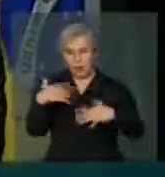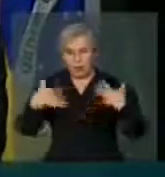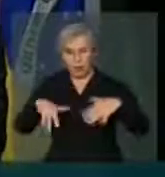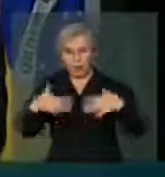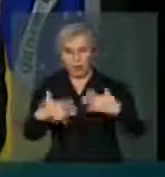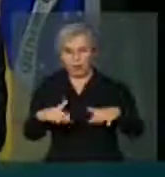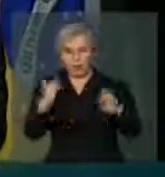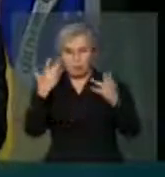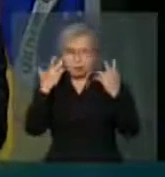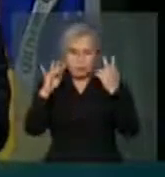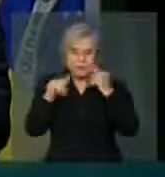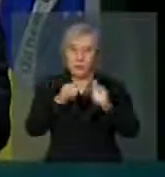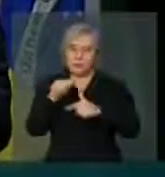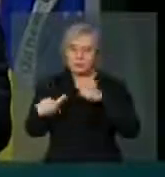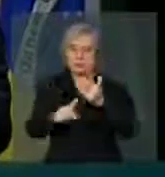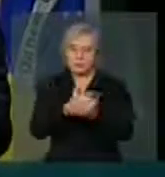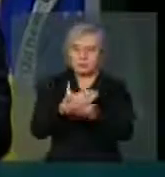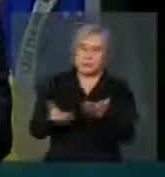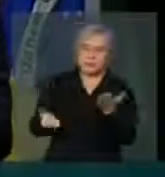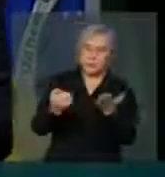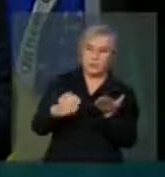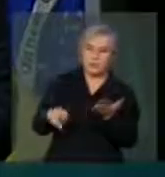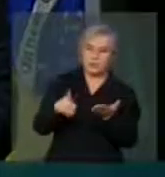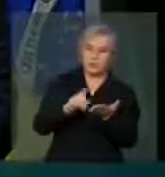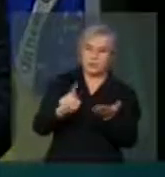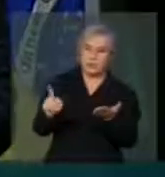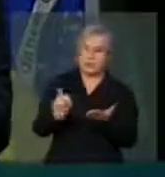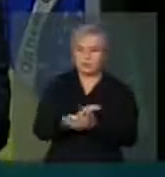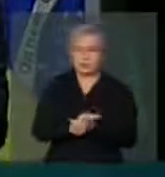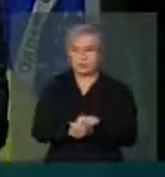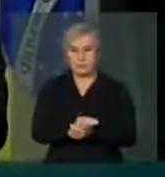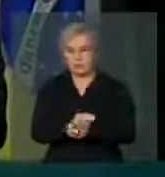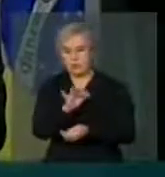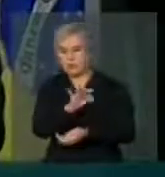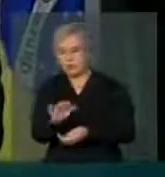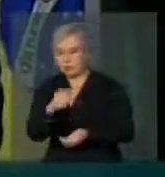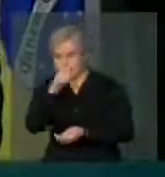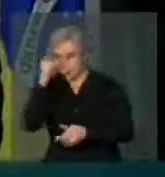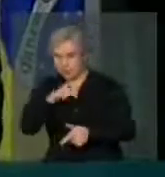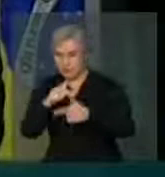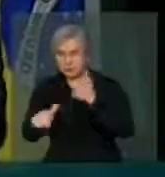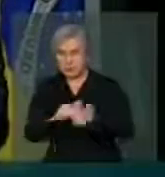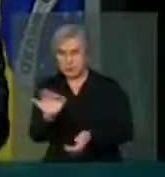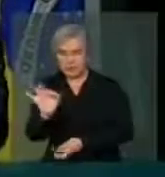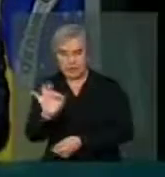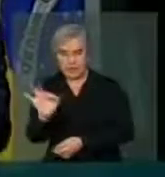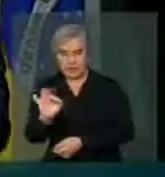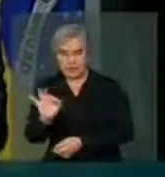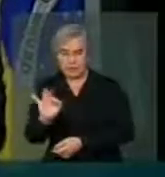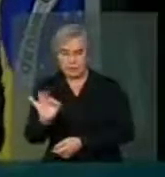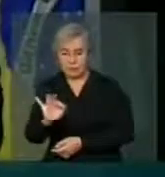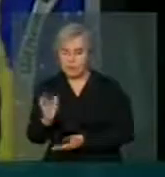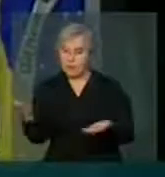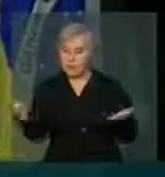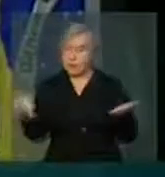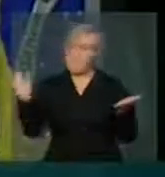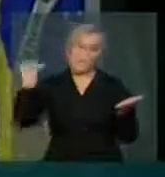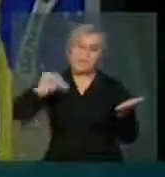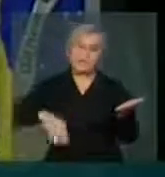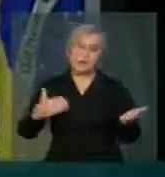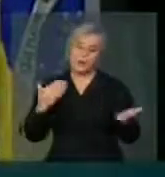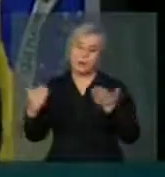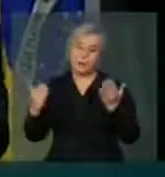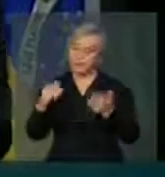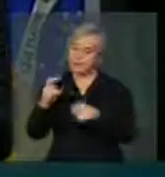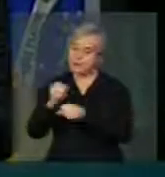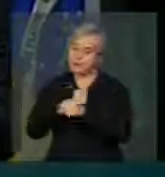desemprego. A taxa de desocupados do país encontra-se agora no nível mais alto dos últimos 5 anos.